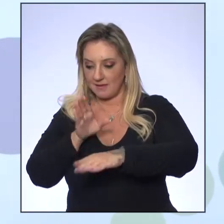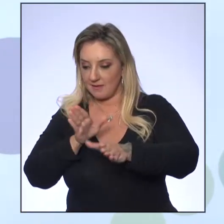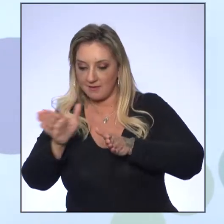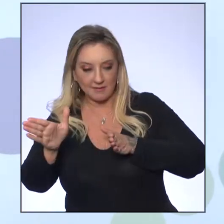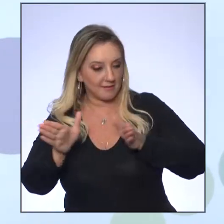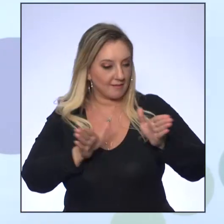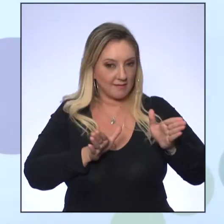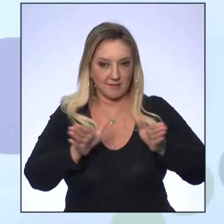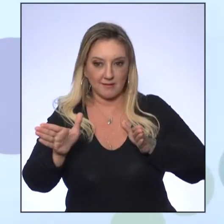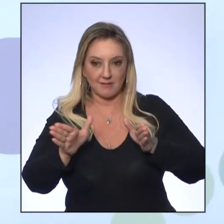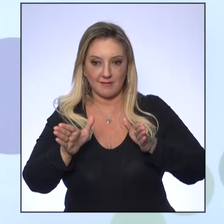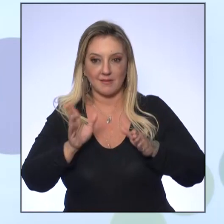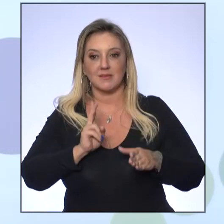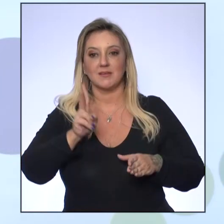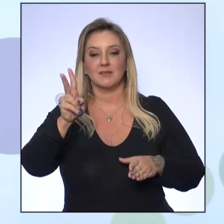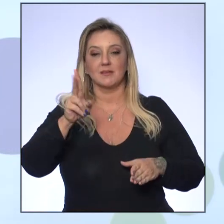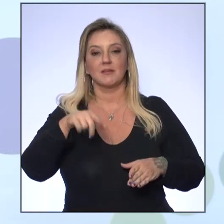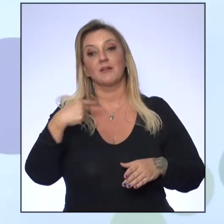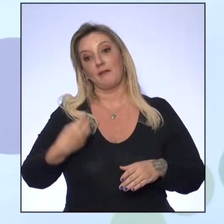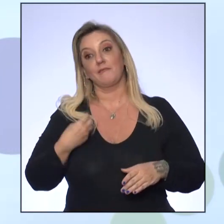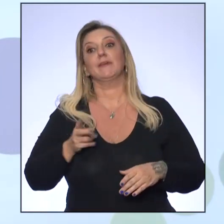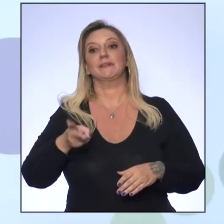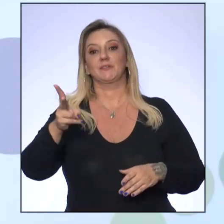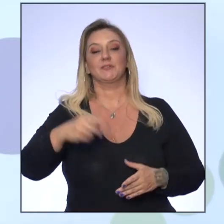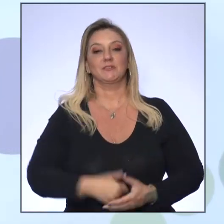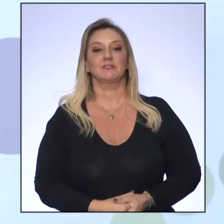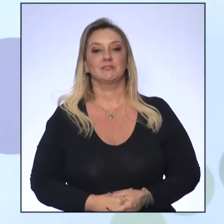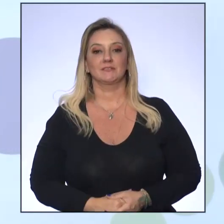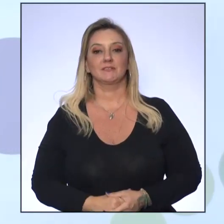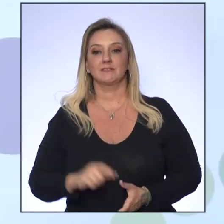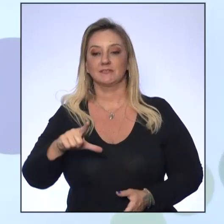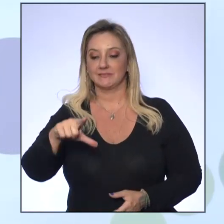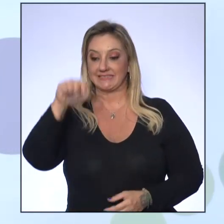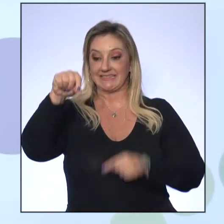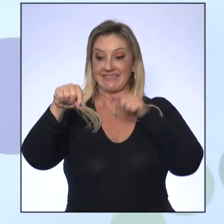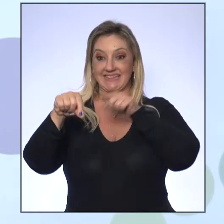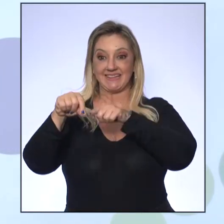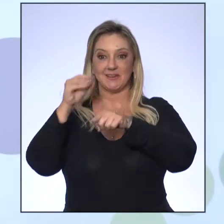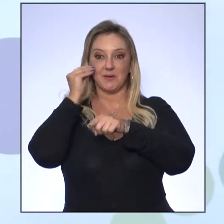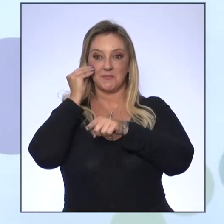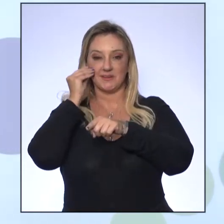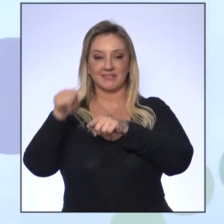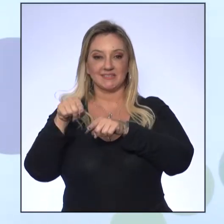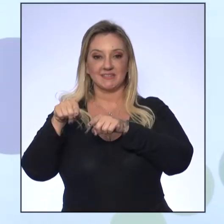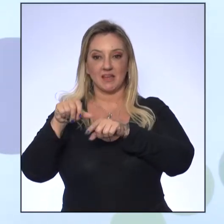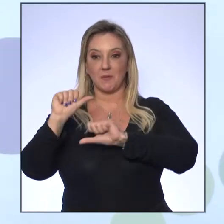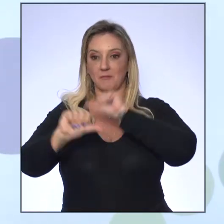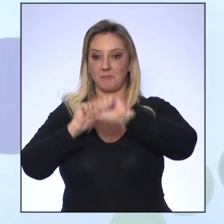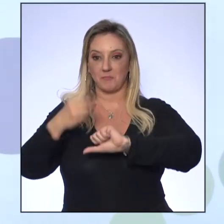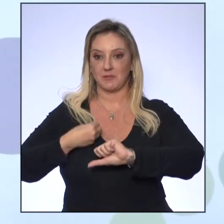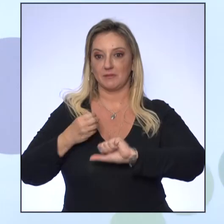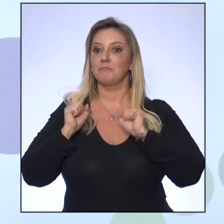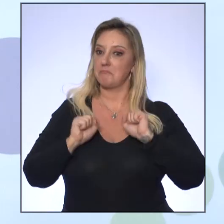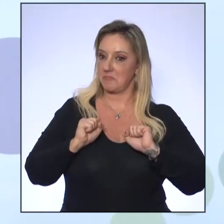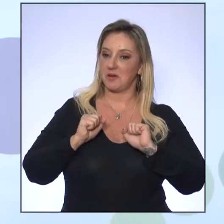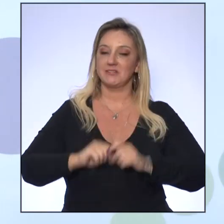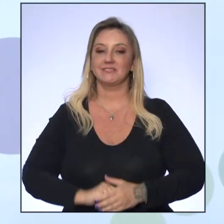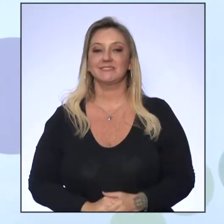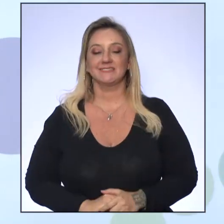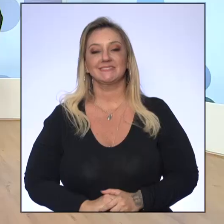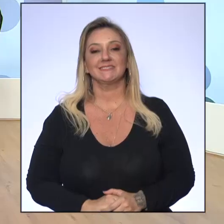continuar andando porque a sua vida vai para frente. Quando você opta por aquela oportunidade, a sua vida pode mudar.